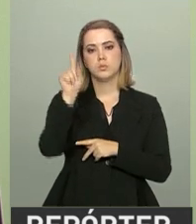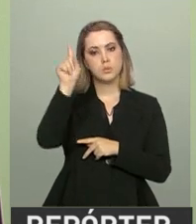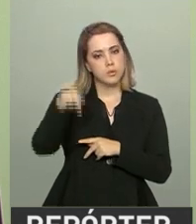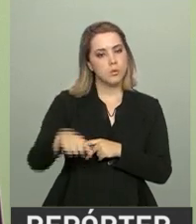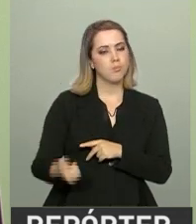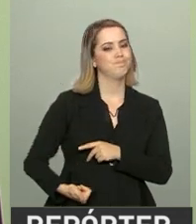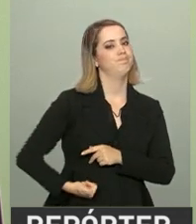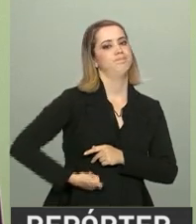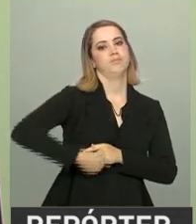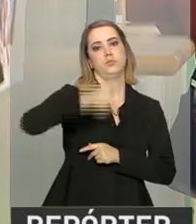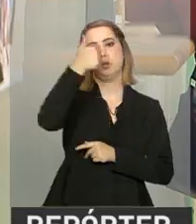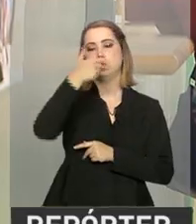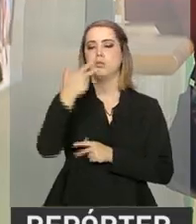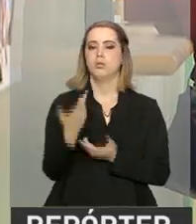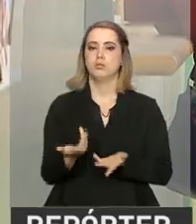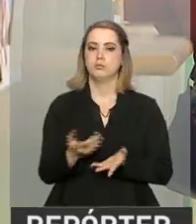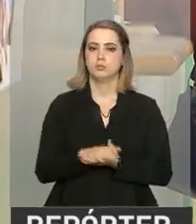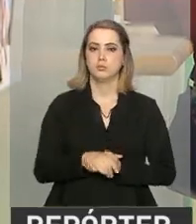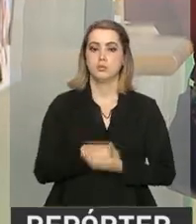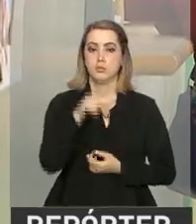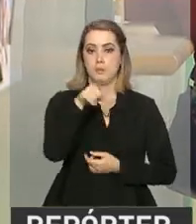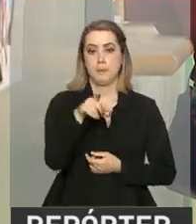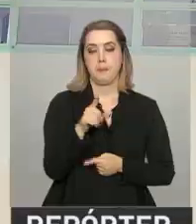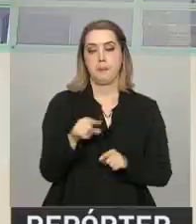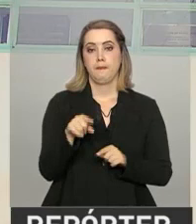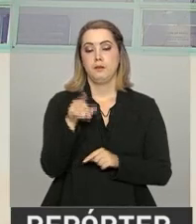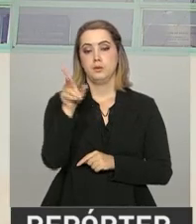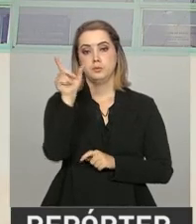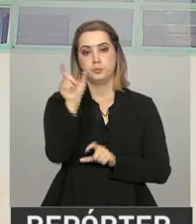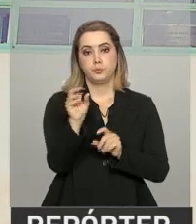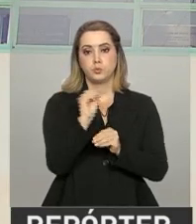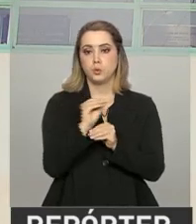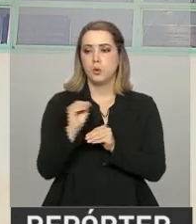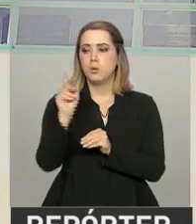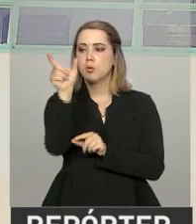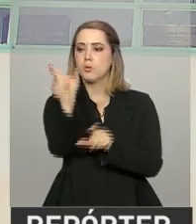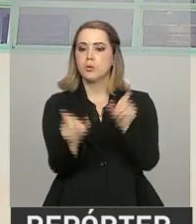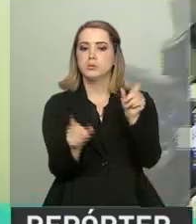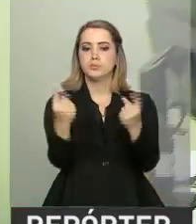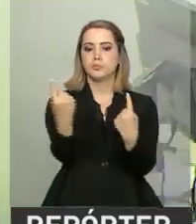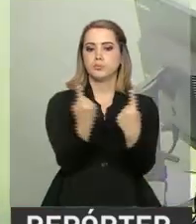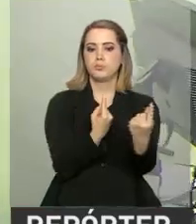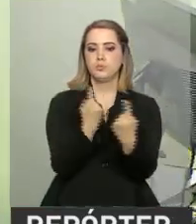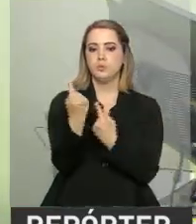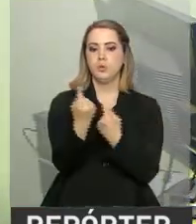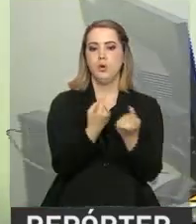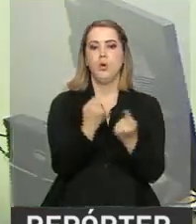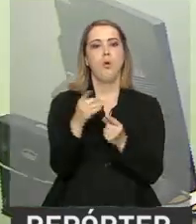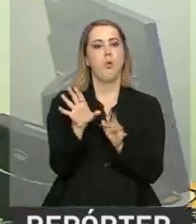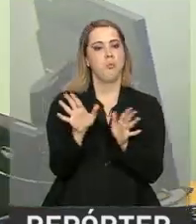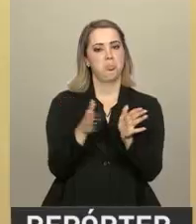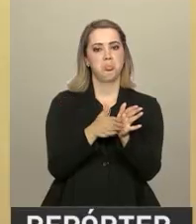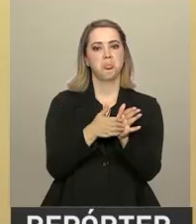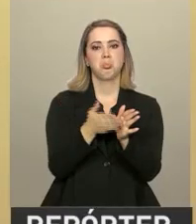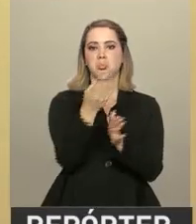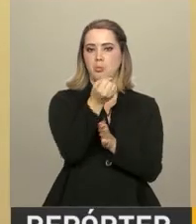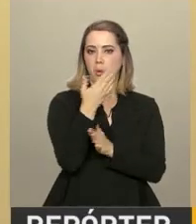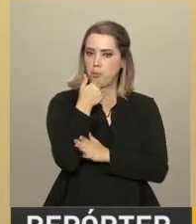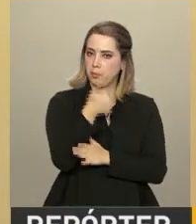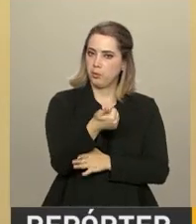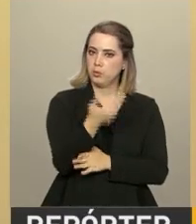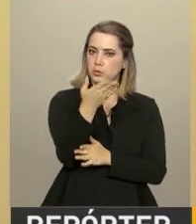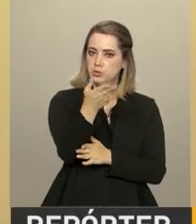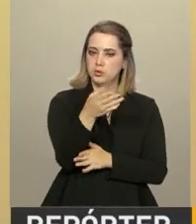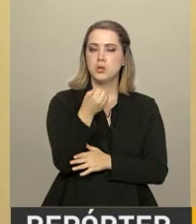maior beneficiada em todo isto os pacientes de José lá no posto de saúde em Ceilândia não poupam elogios Ele é uma